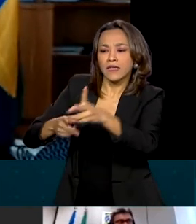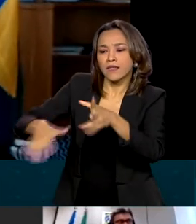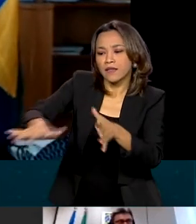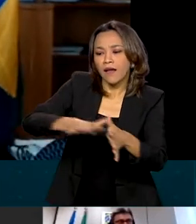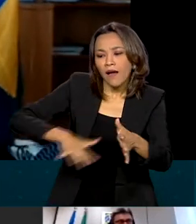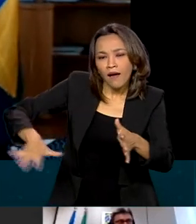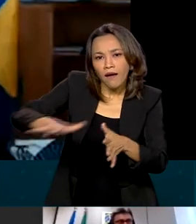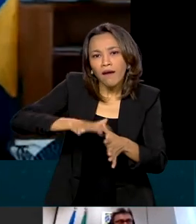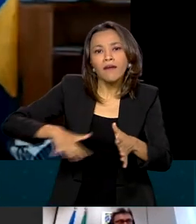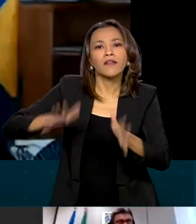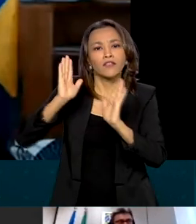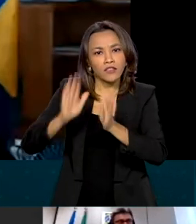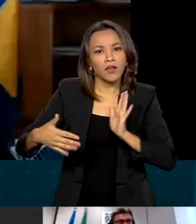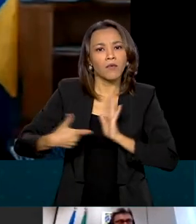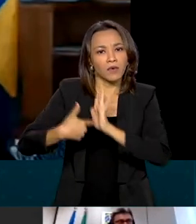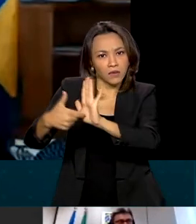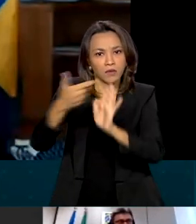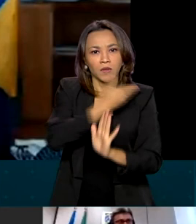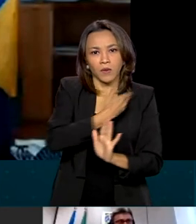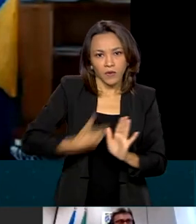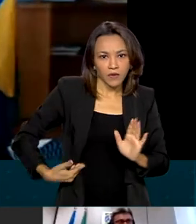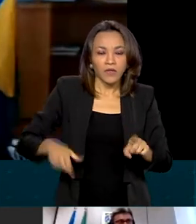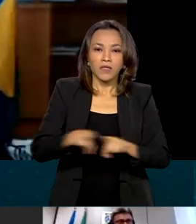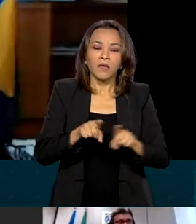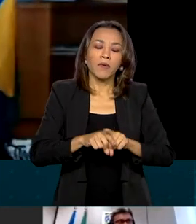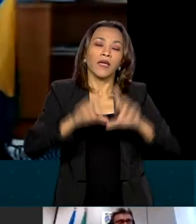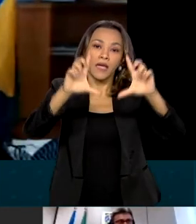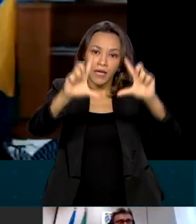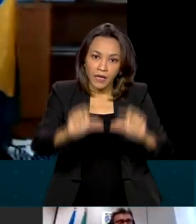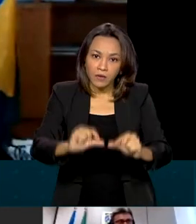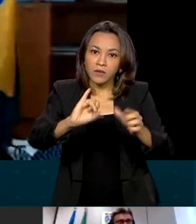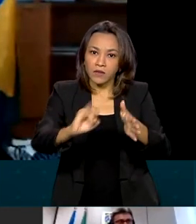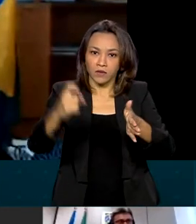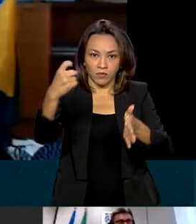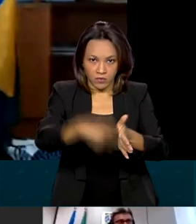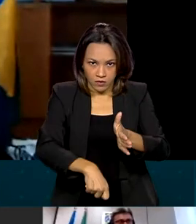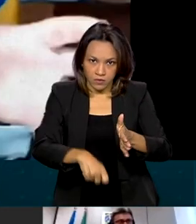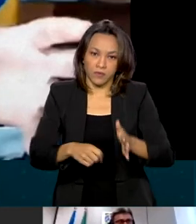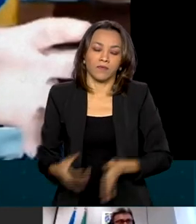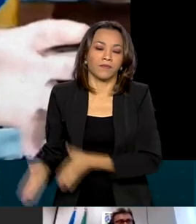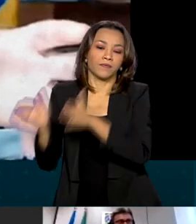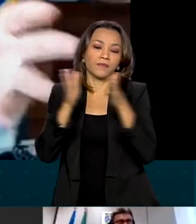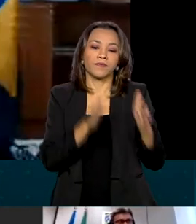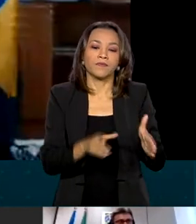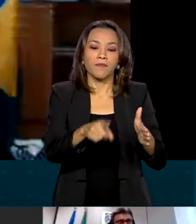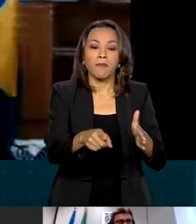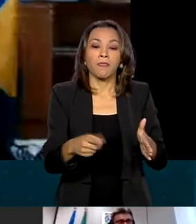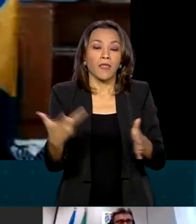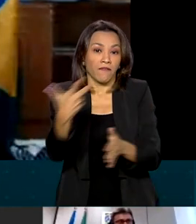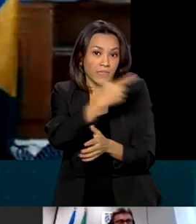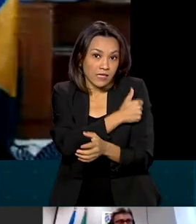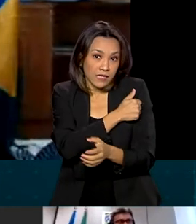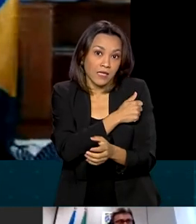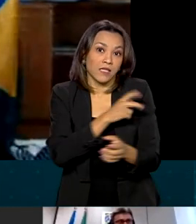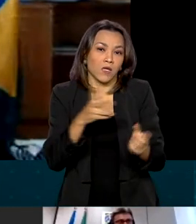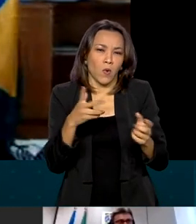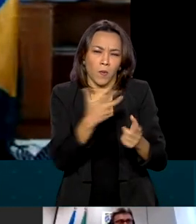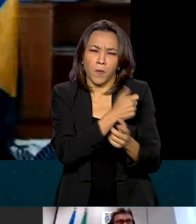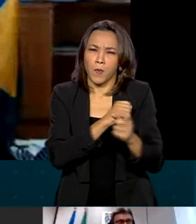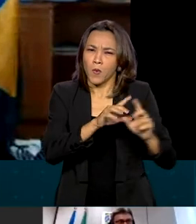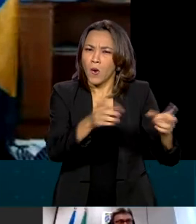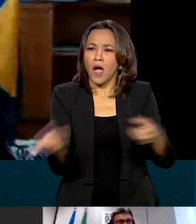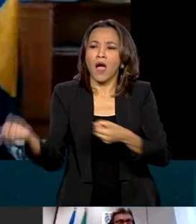apontados pelo governo e a redução de alíquotas e impostos. Então, com a vacinação em massa, o retorno seguro ao trabalho.